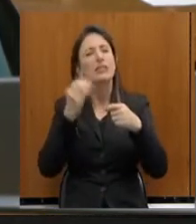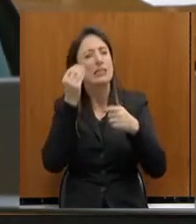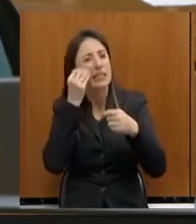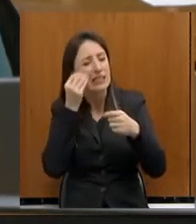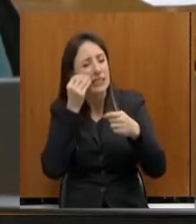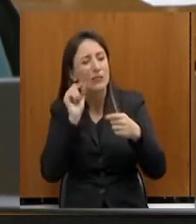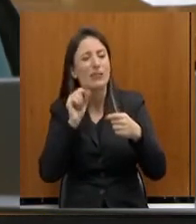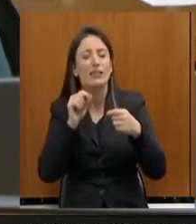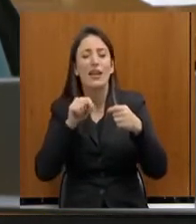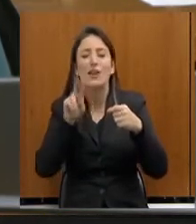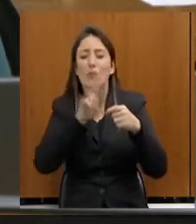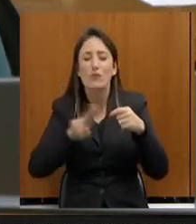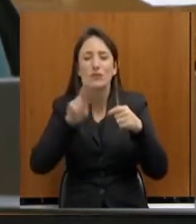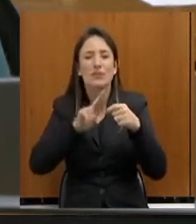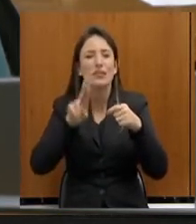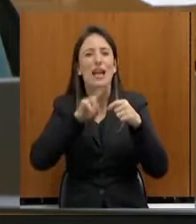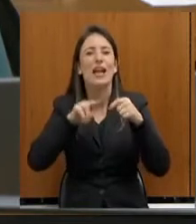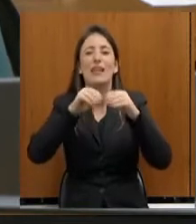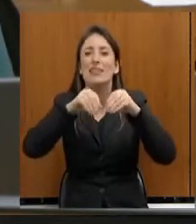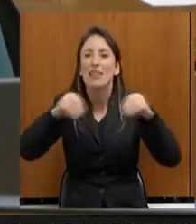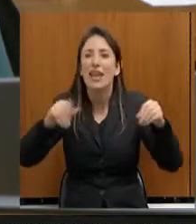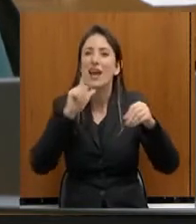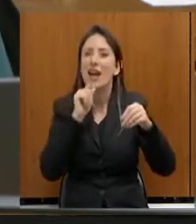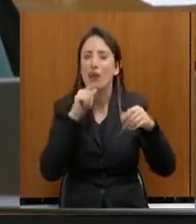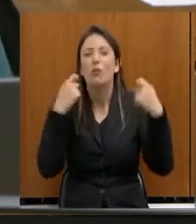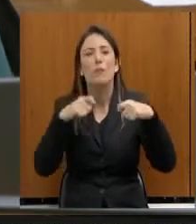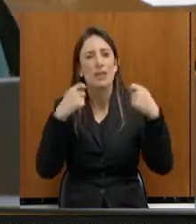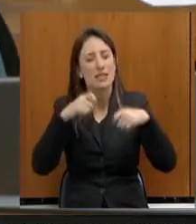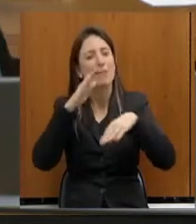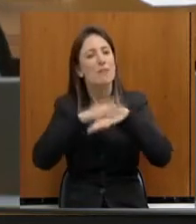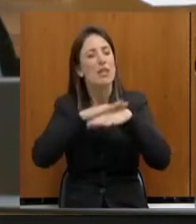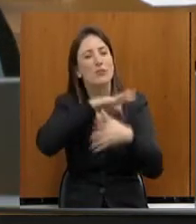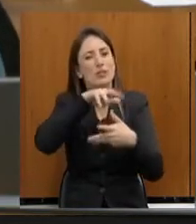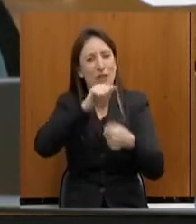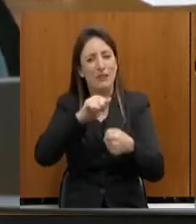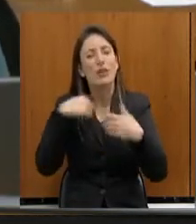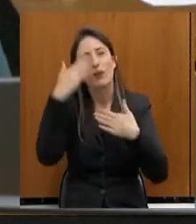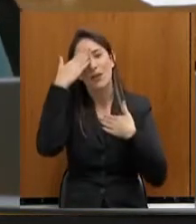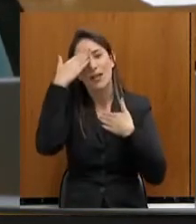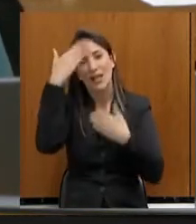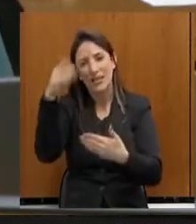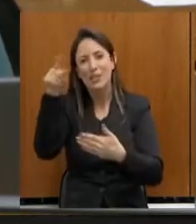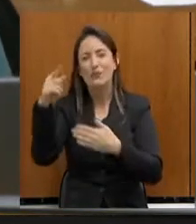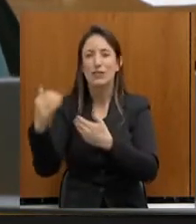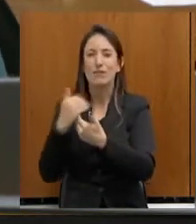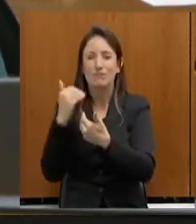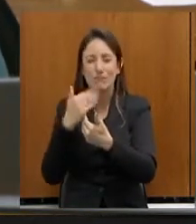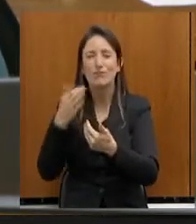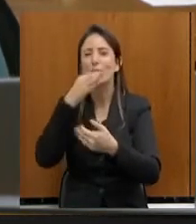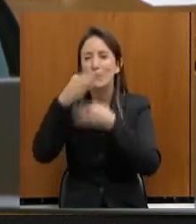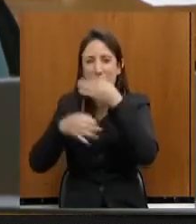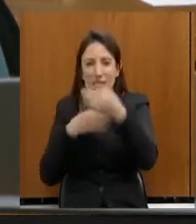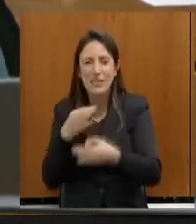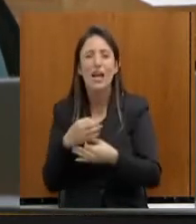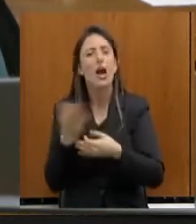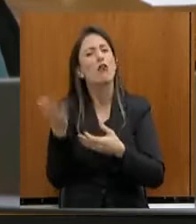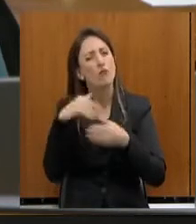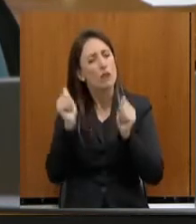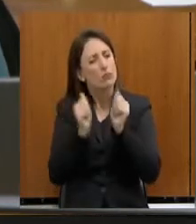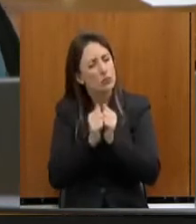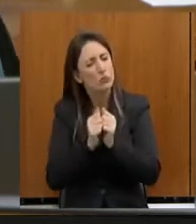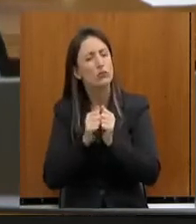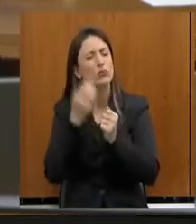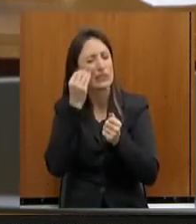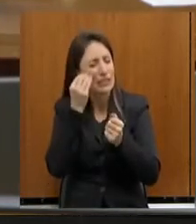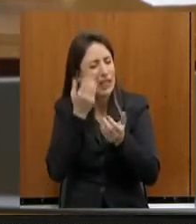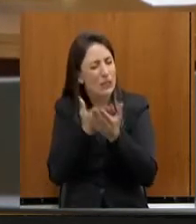terra EA água para sua produção agradeço muito a sua colocação estamos aqui à disposição para casos específicos estudar junto com o senhor